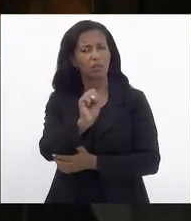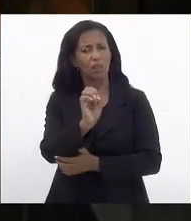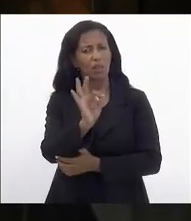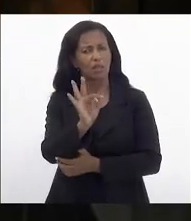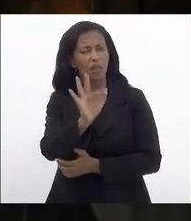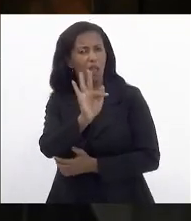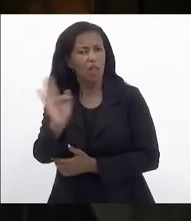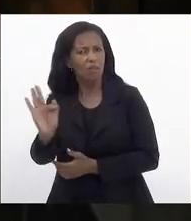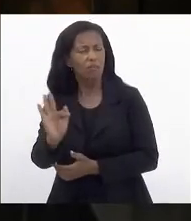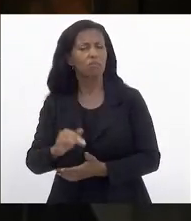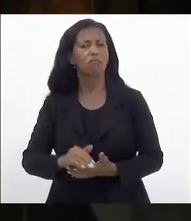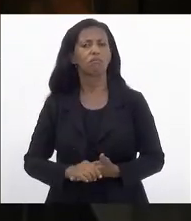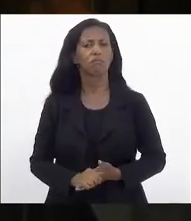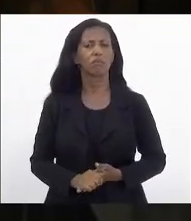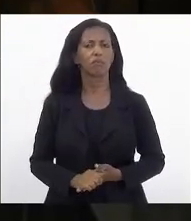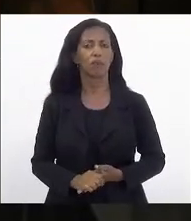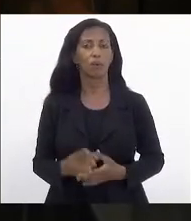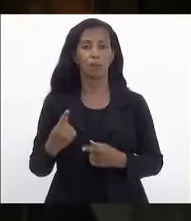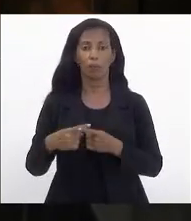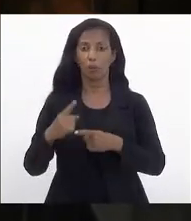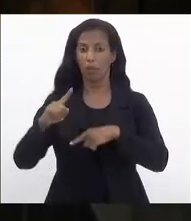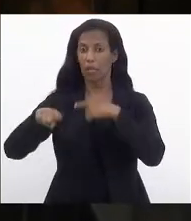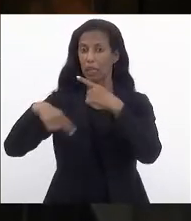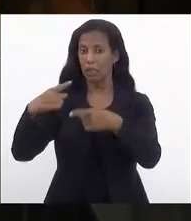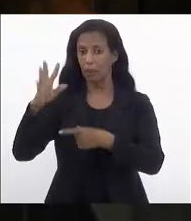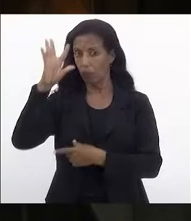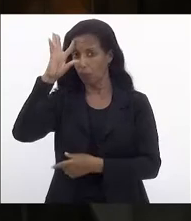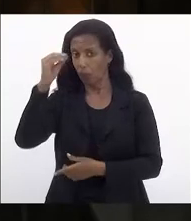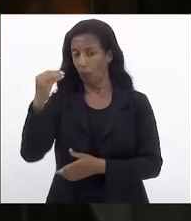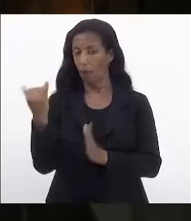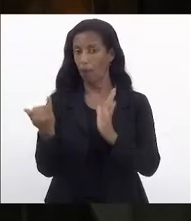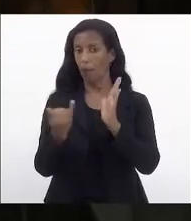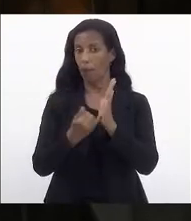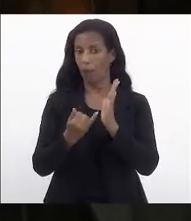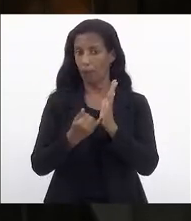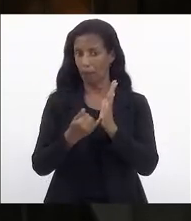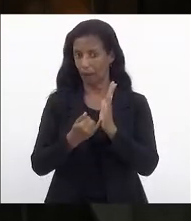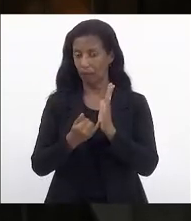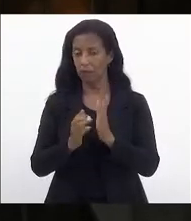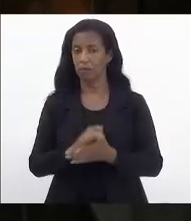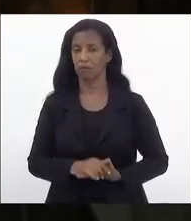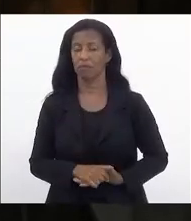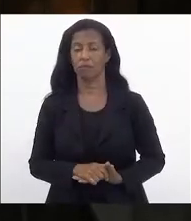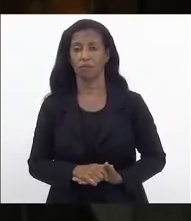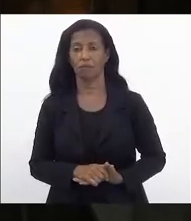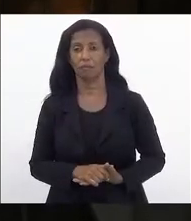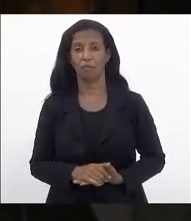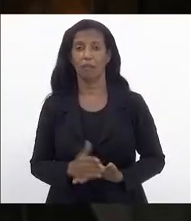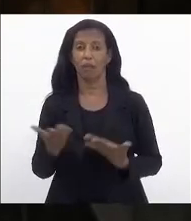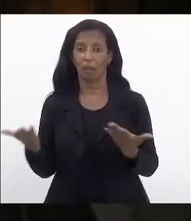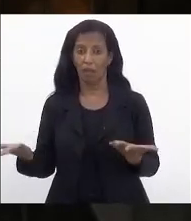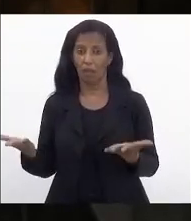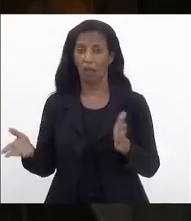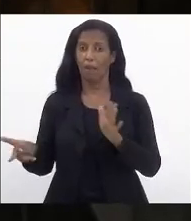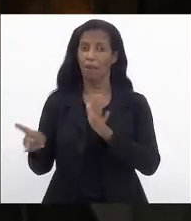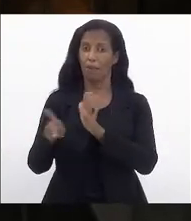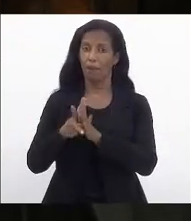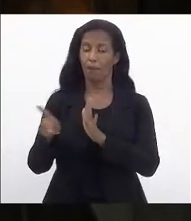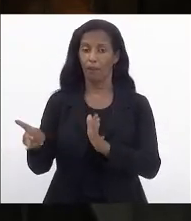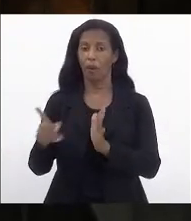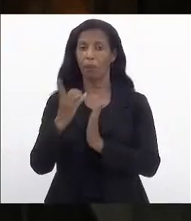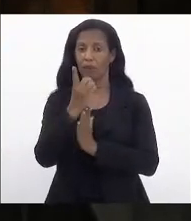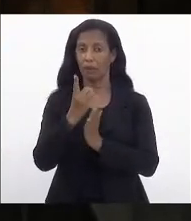federal porque depois de uma decisão publicado o acordo cabe os embargos de